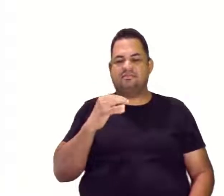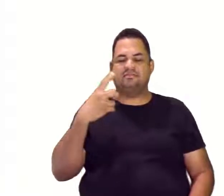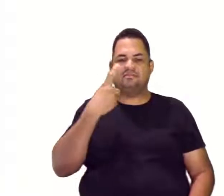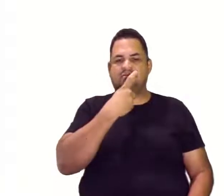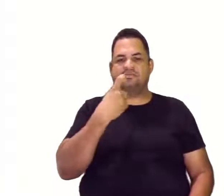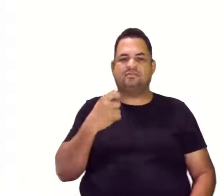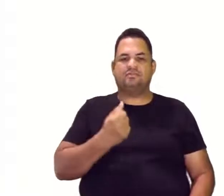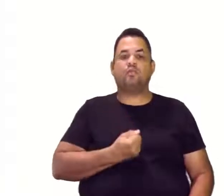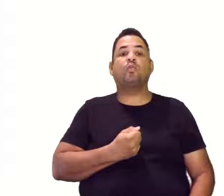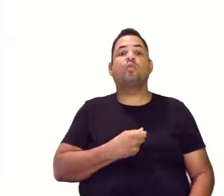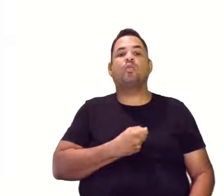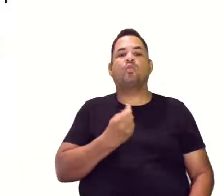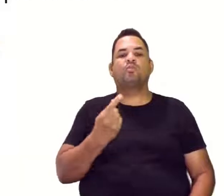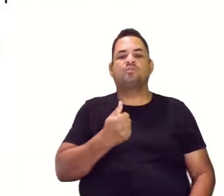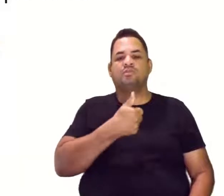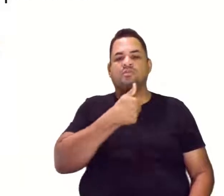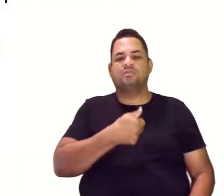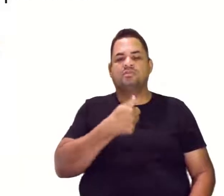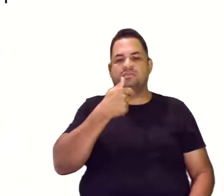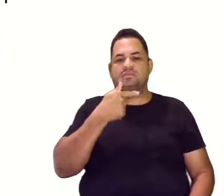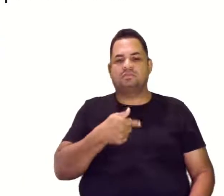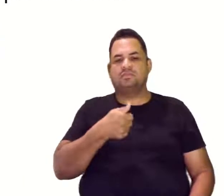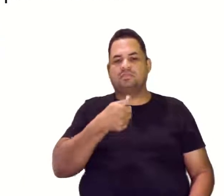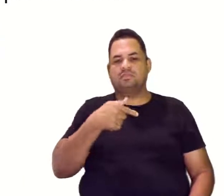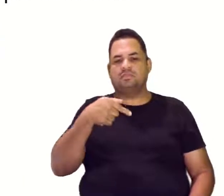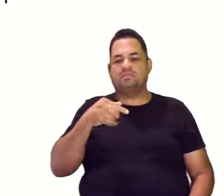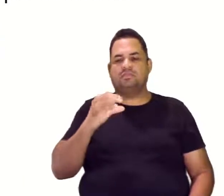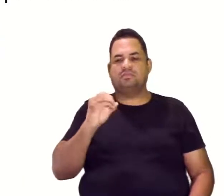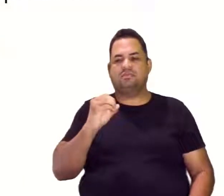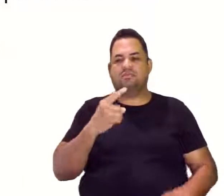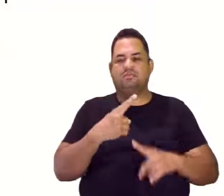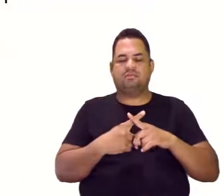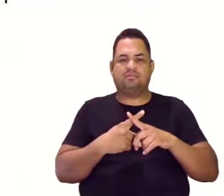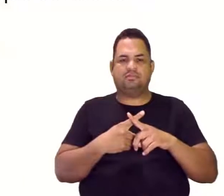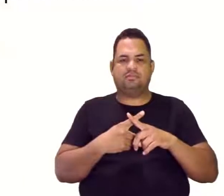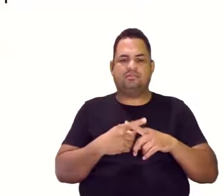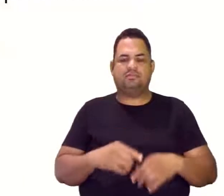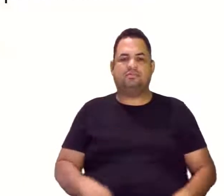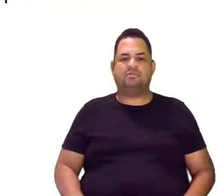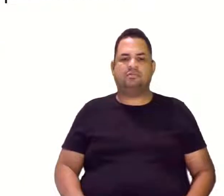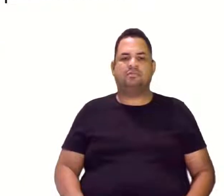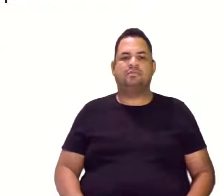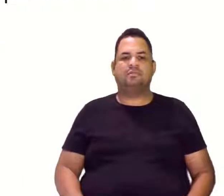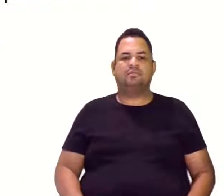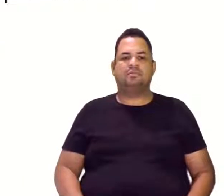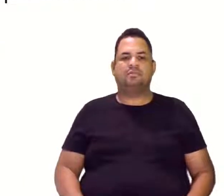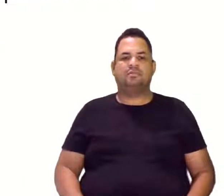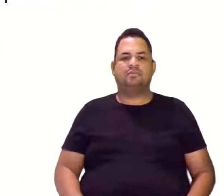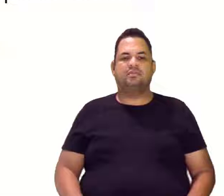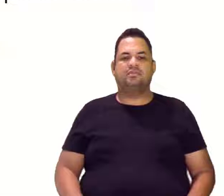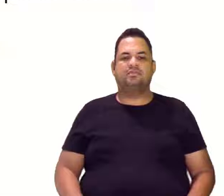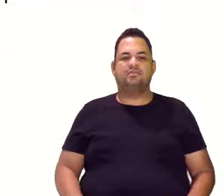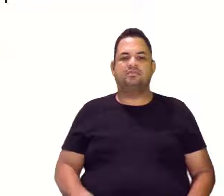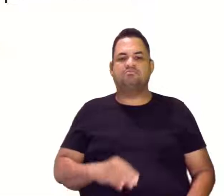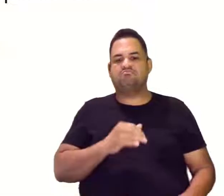quanto? 170. 170, né? Olha aí, vezes 170. Uma vez 17, acrescenta 2 zeros,